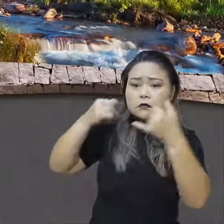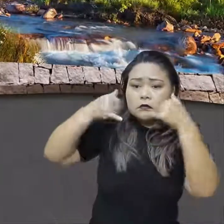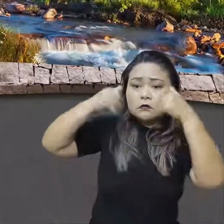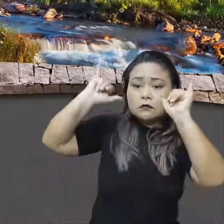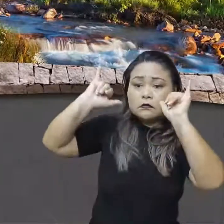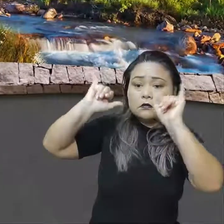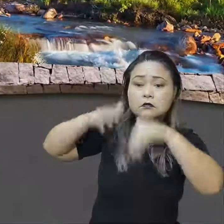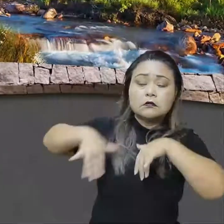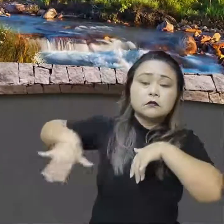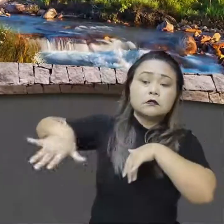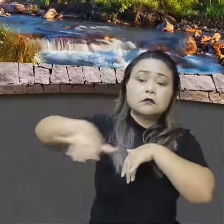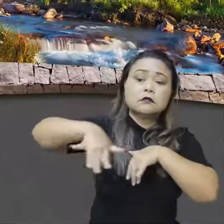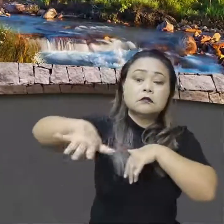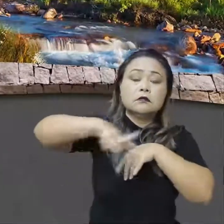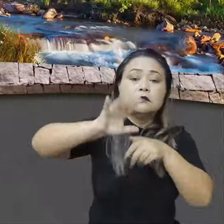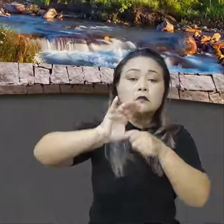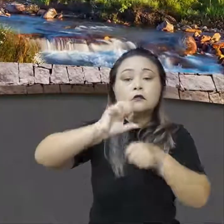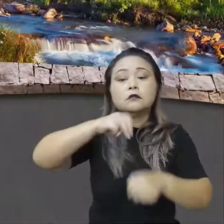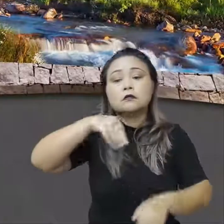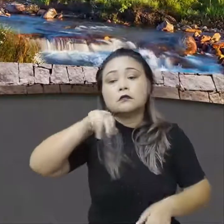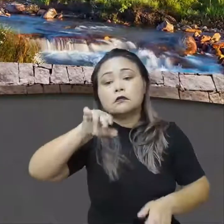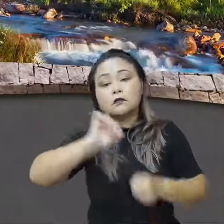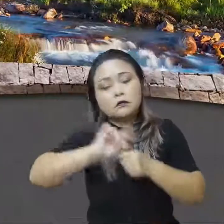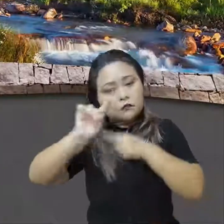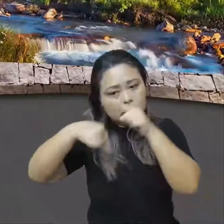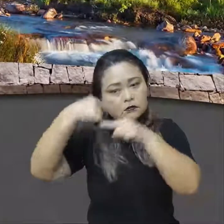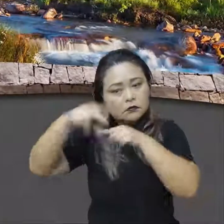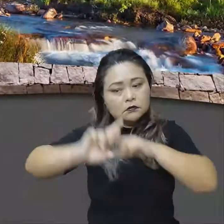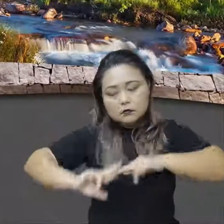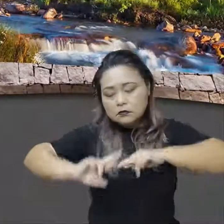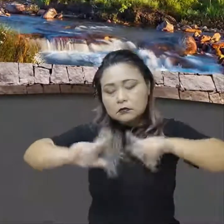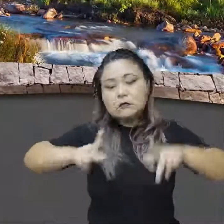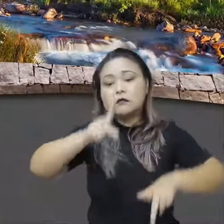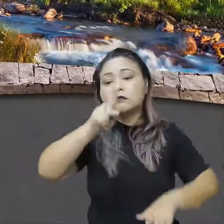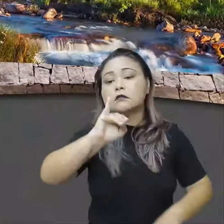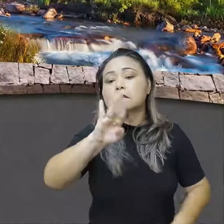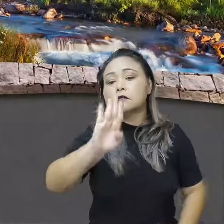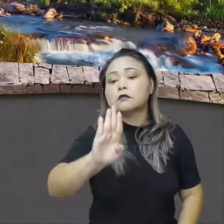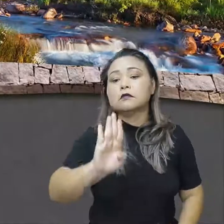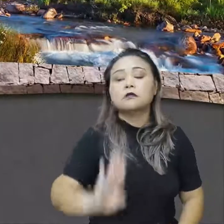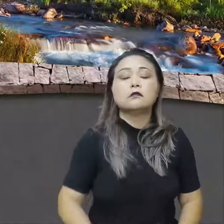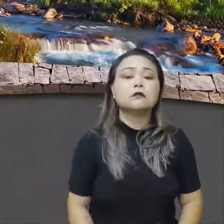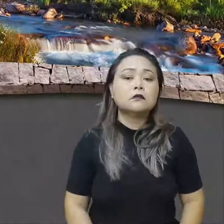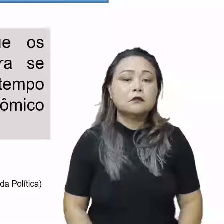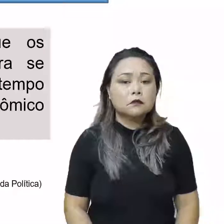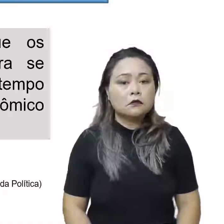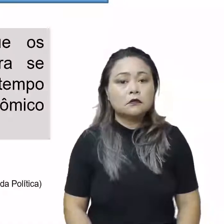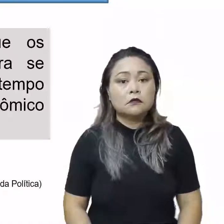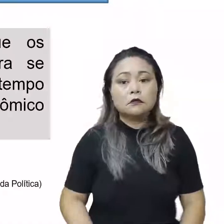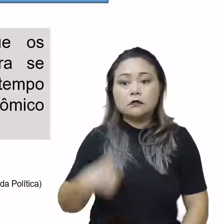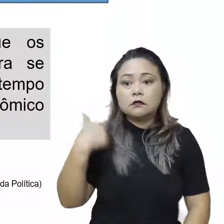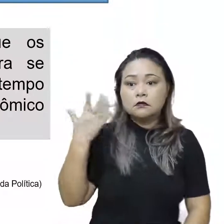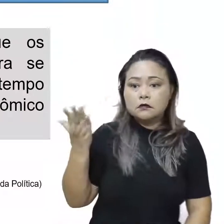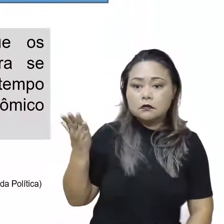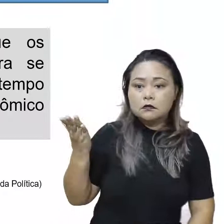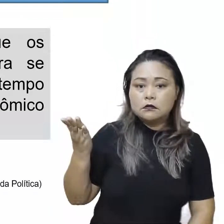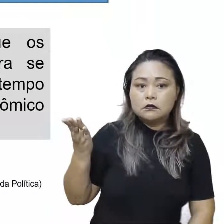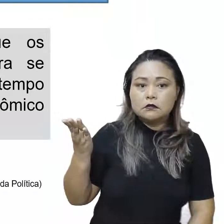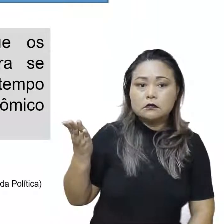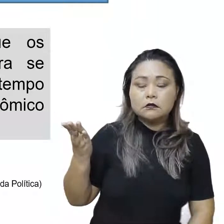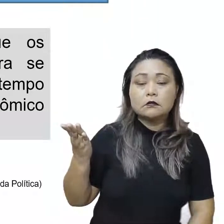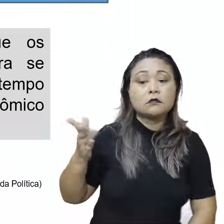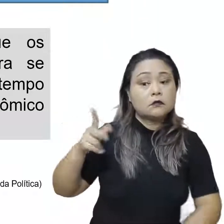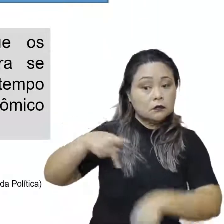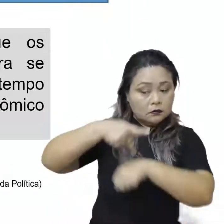agropecuários. Isso são commodities. Nós vamos ver depois a diferença desse PIB. Tá? Veja só.